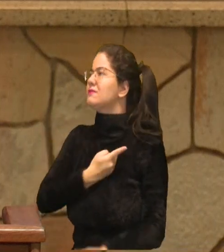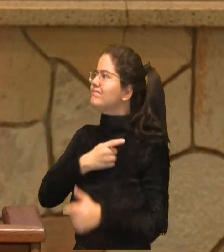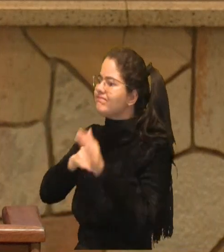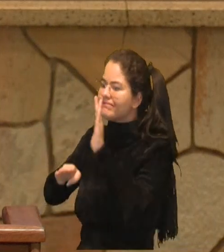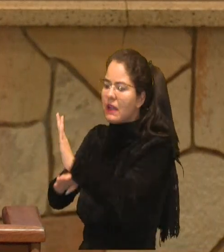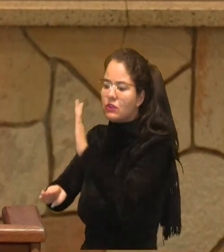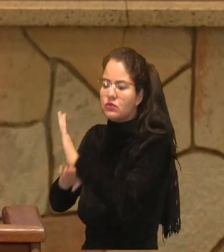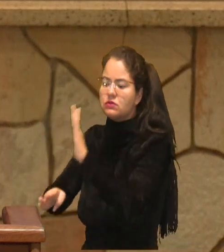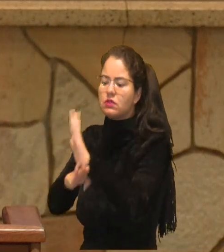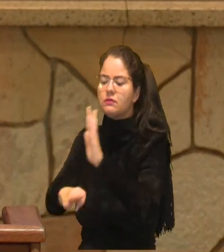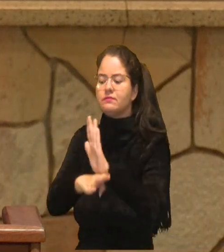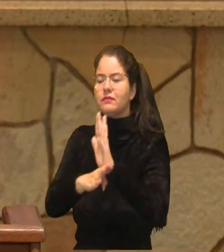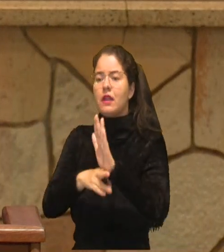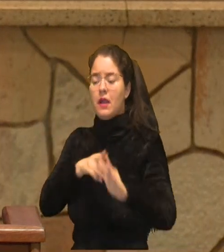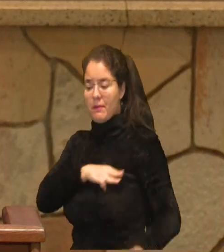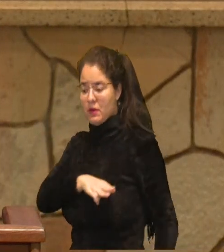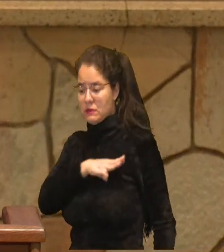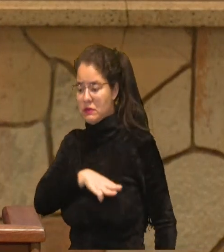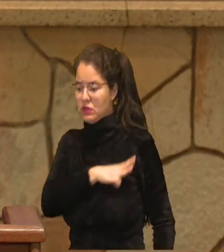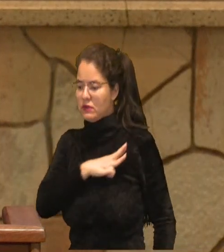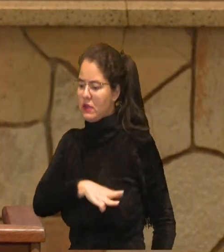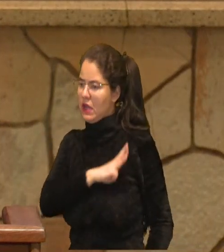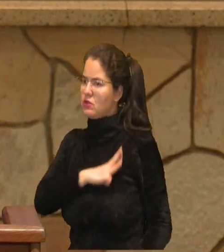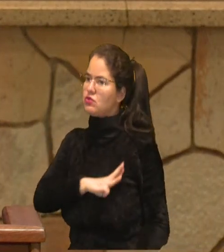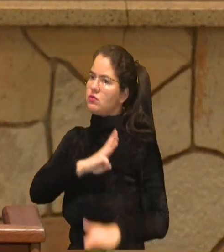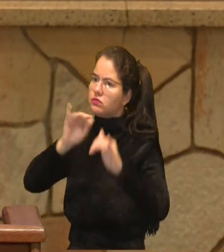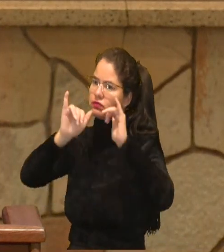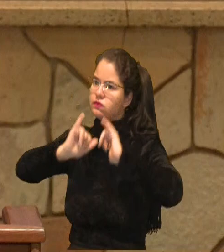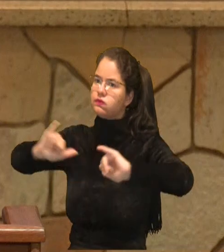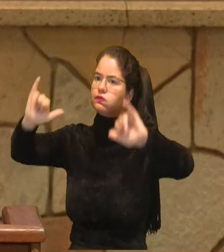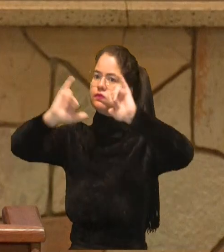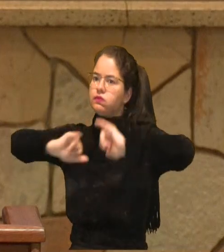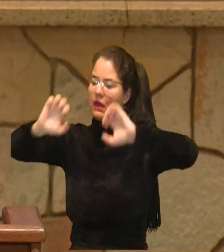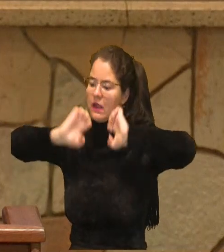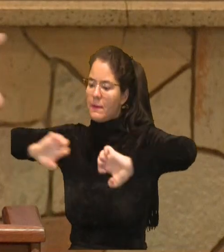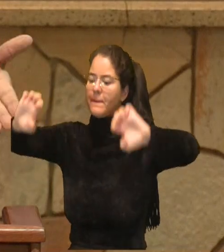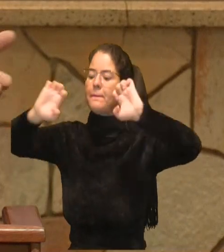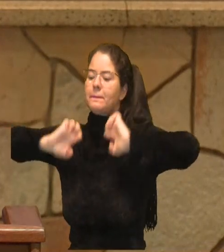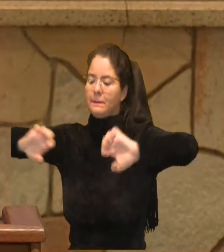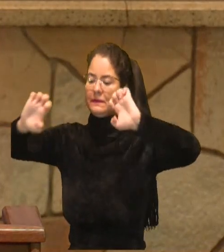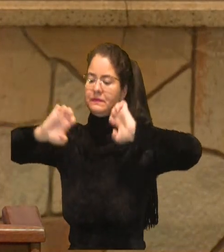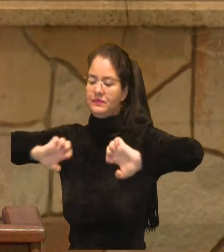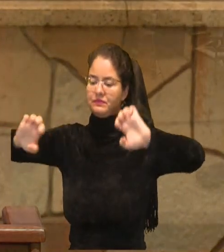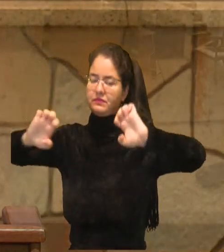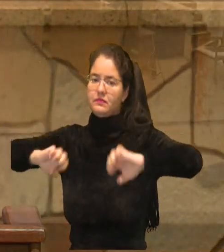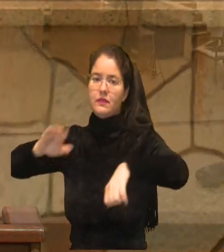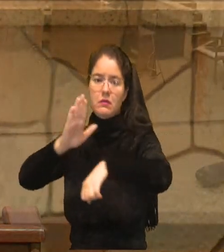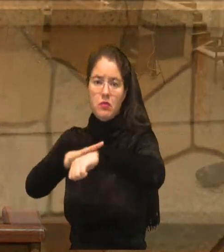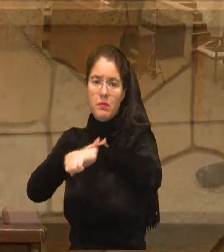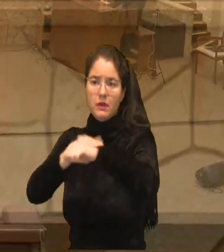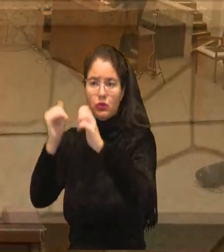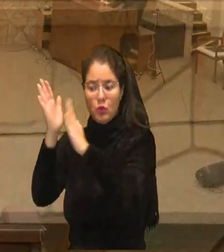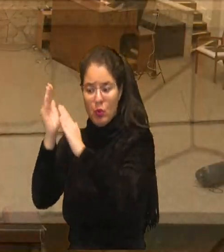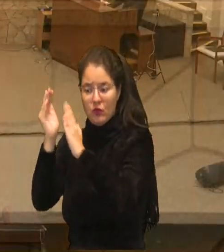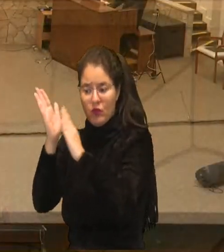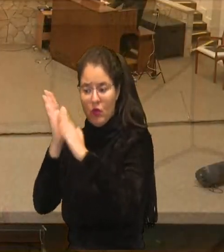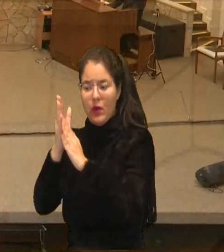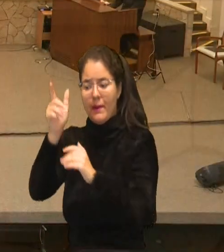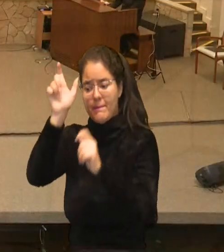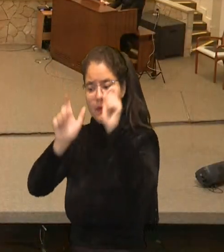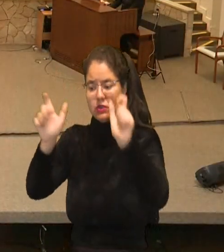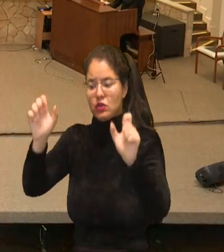os missionários continuem levando a fé viva do nosso Senhor. Enquanto cantamos, o irmão pode trazer a sua oferta.